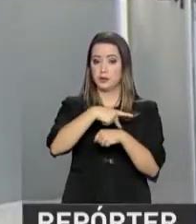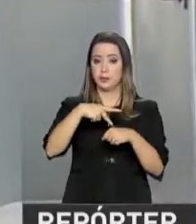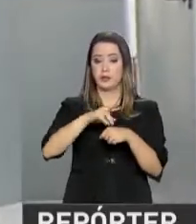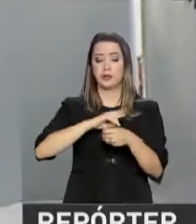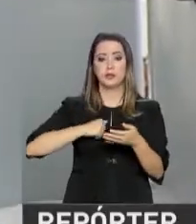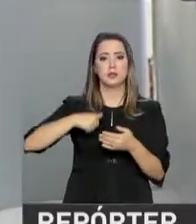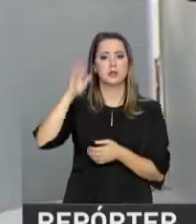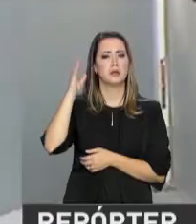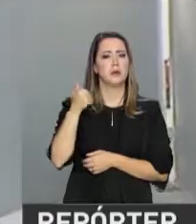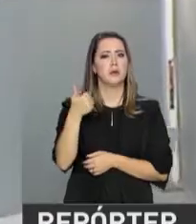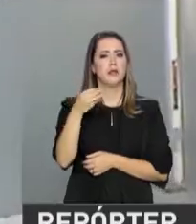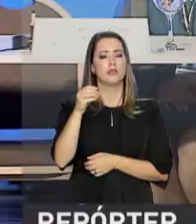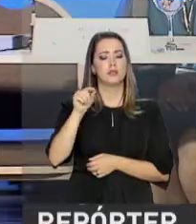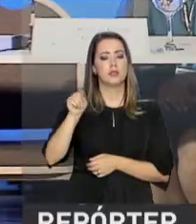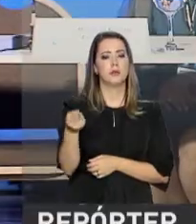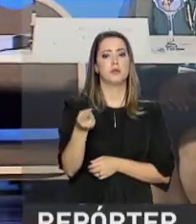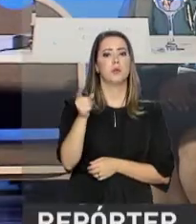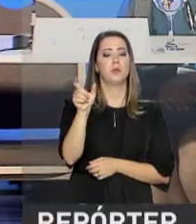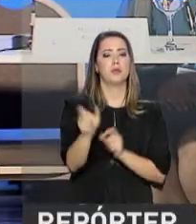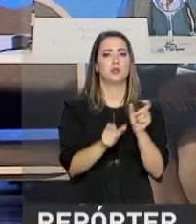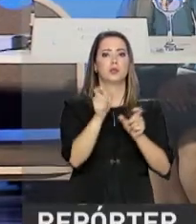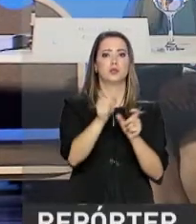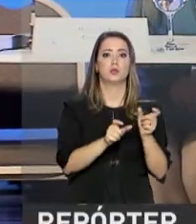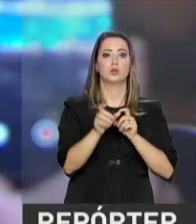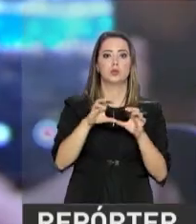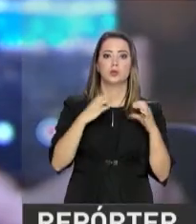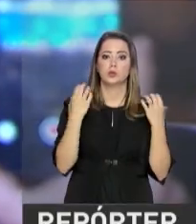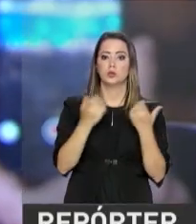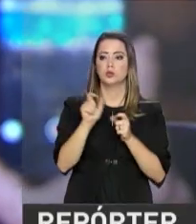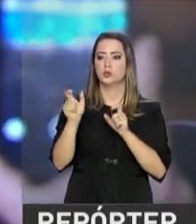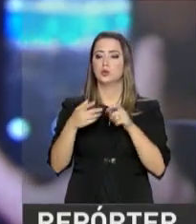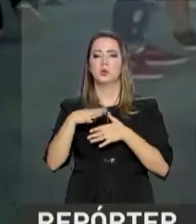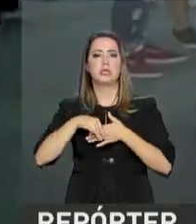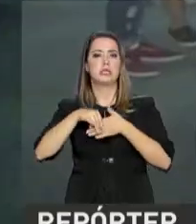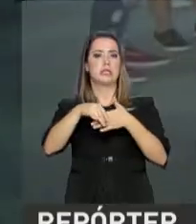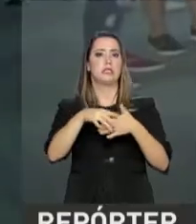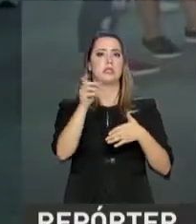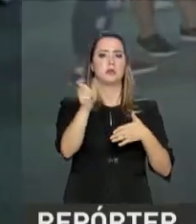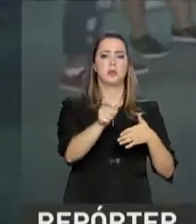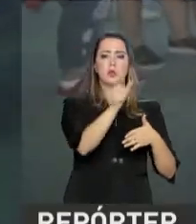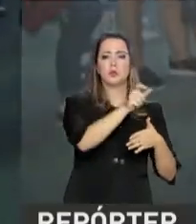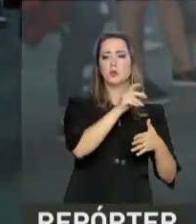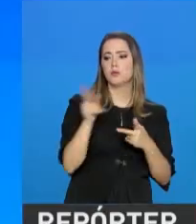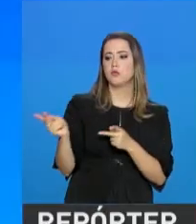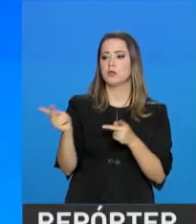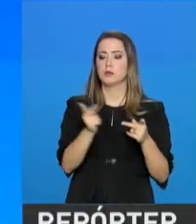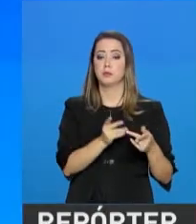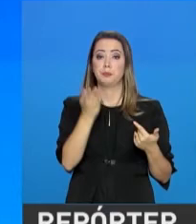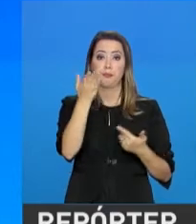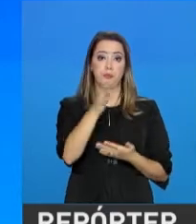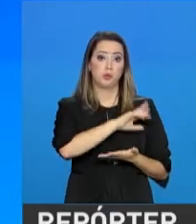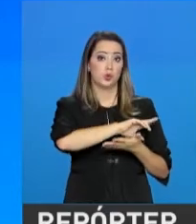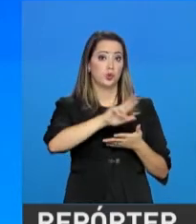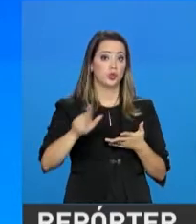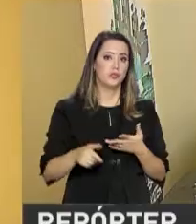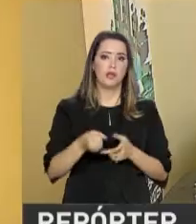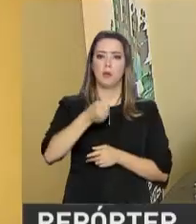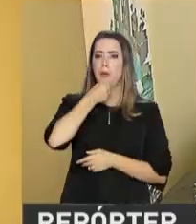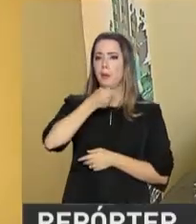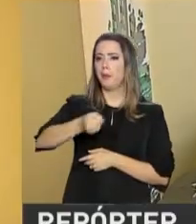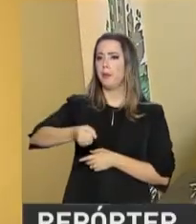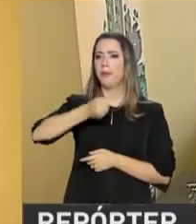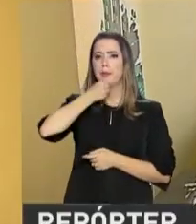menos cerca de 100 mil pessoas entre congressistas autoridades e visitantes centenas de discursos